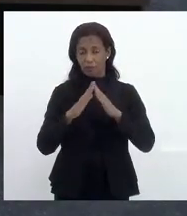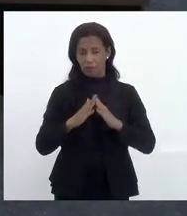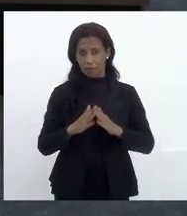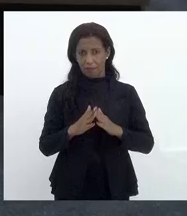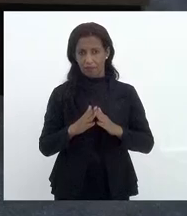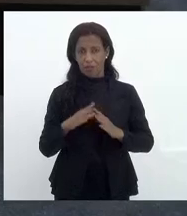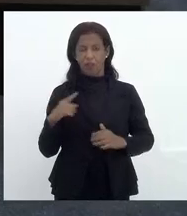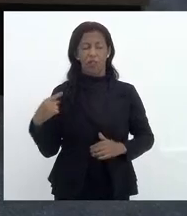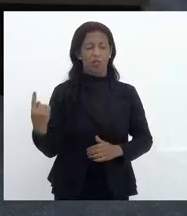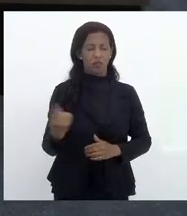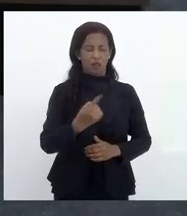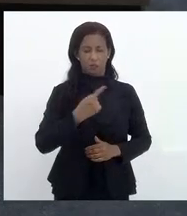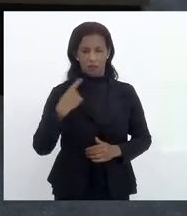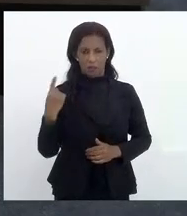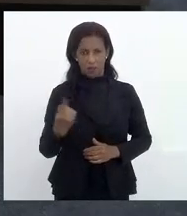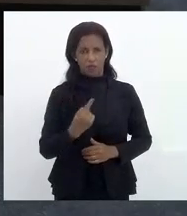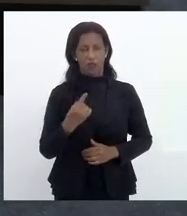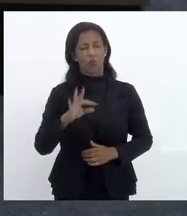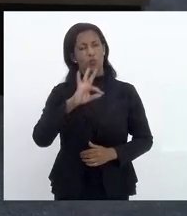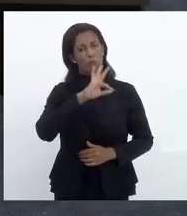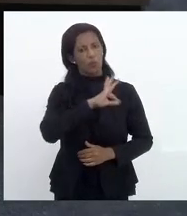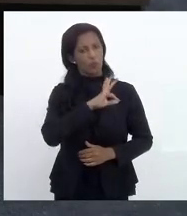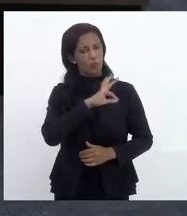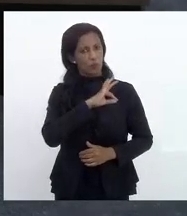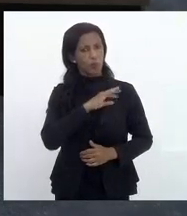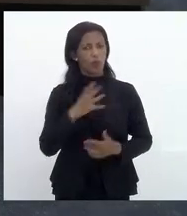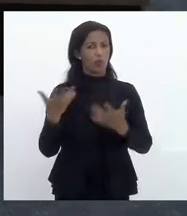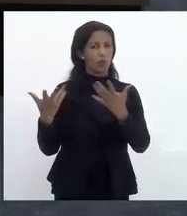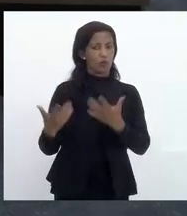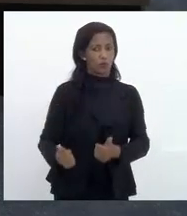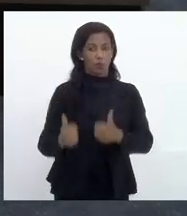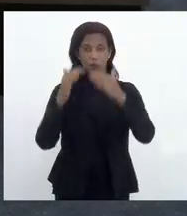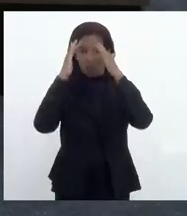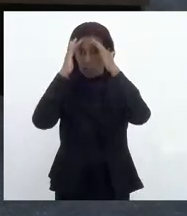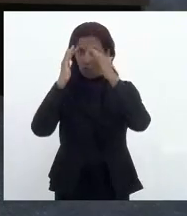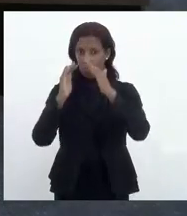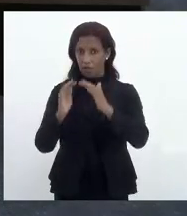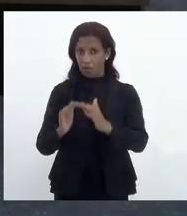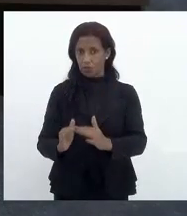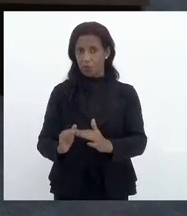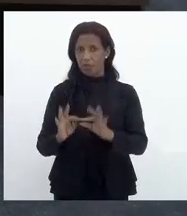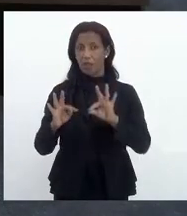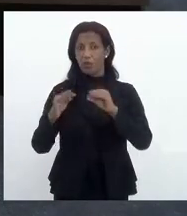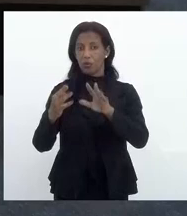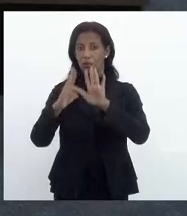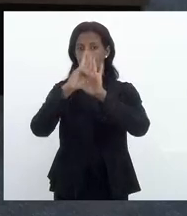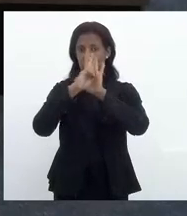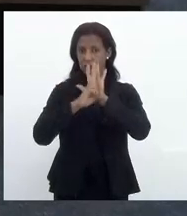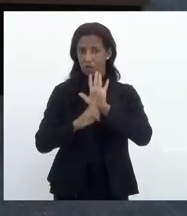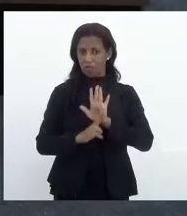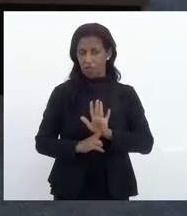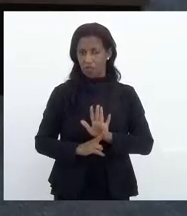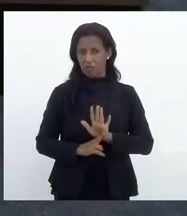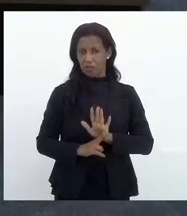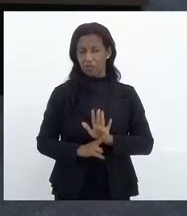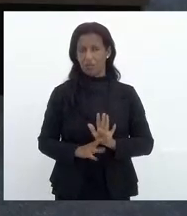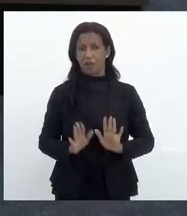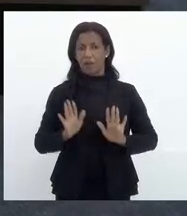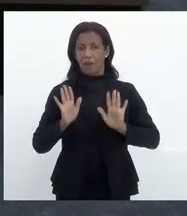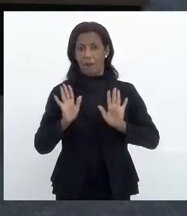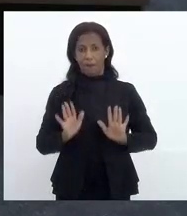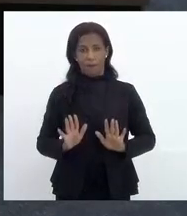que nós vamos como policiais nós vamos respeitar todas as regras do jogo